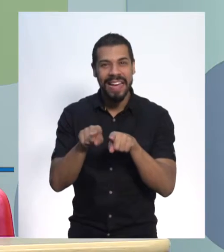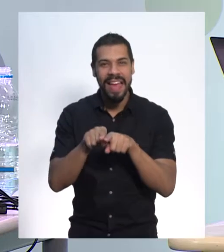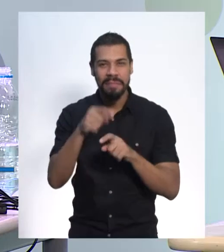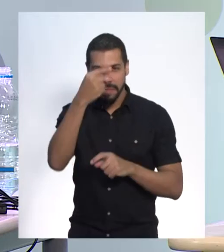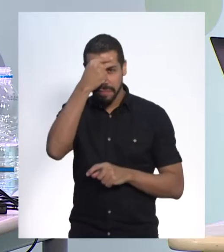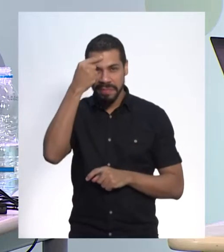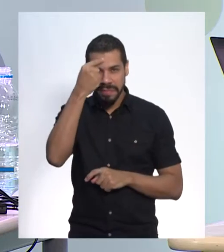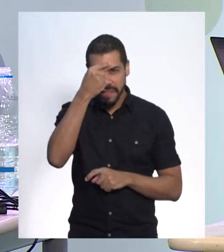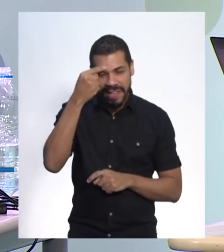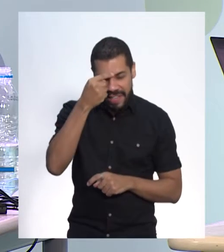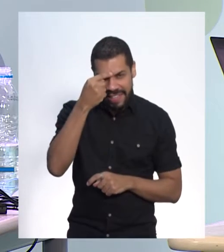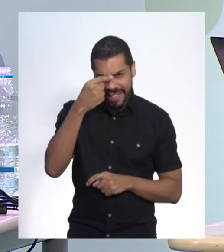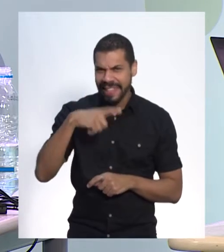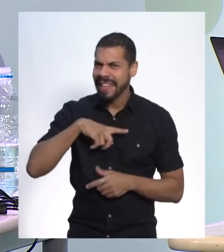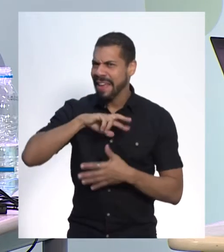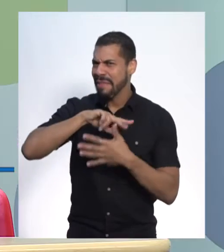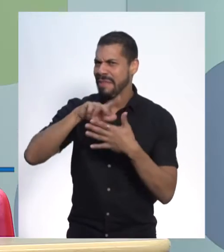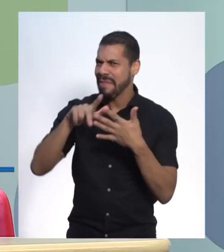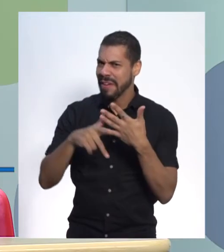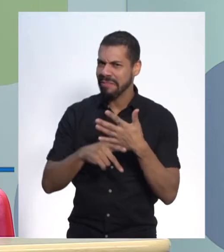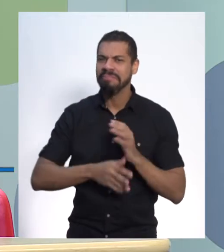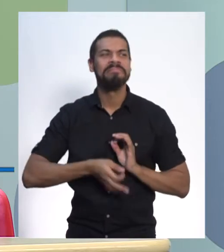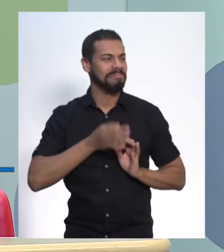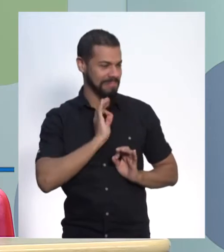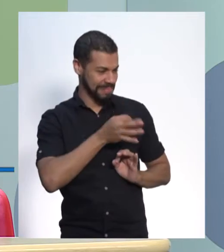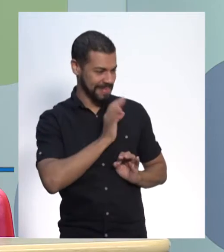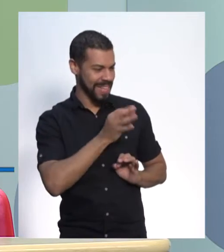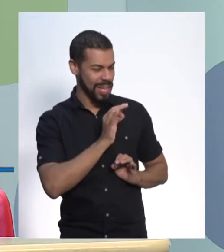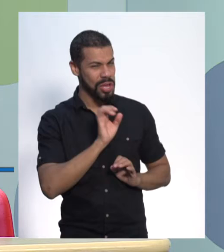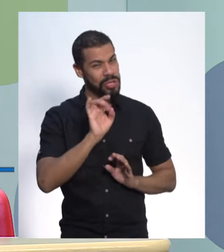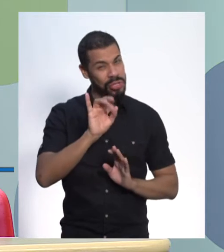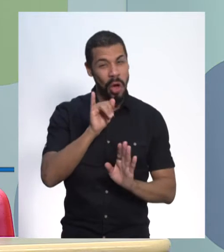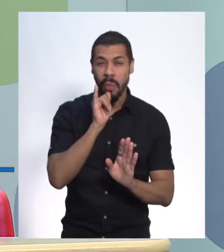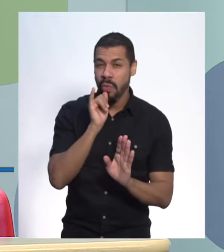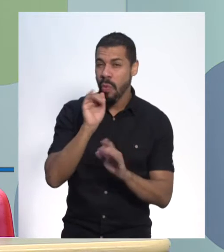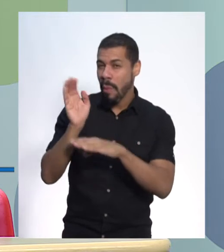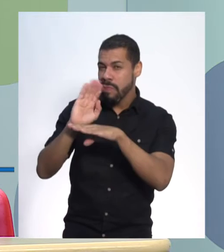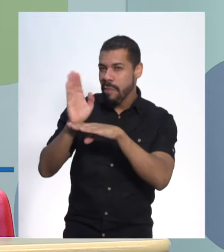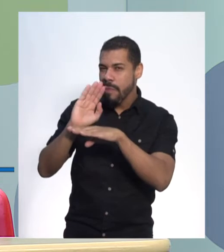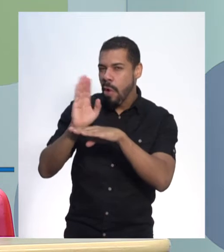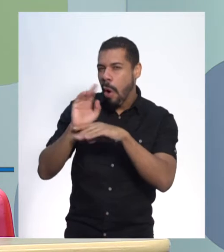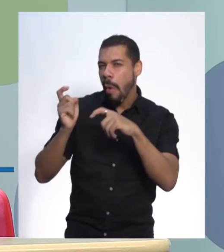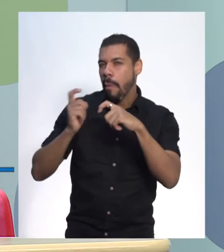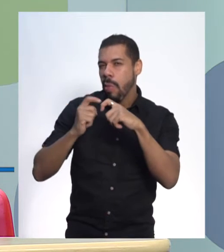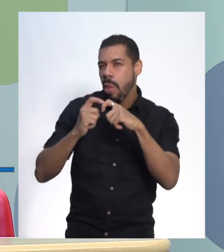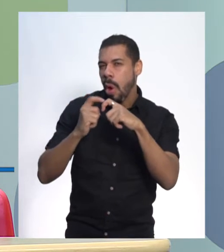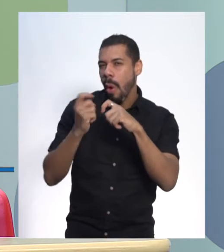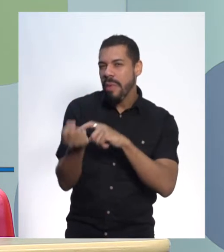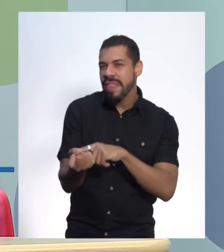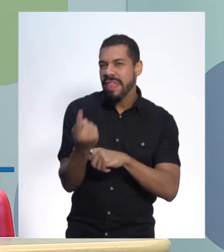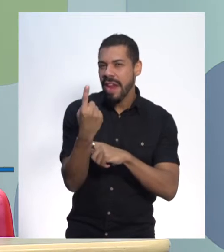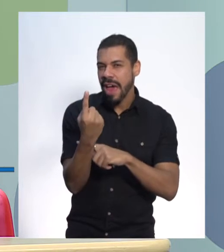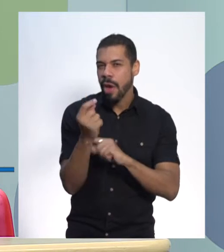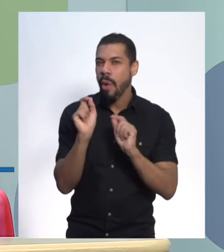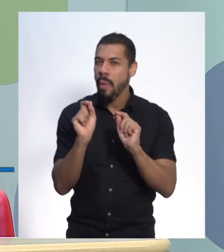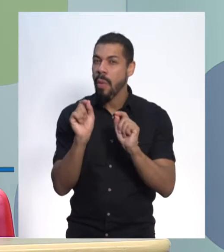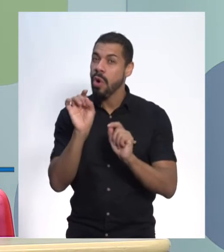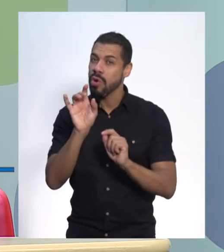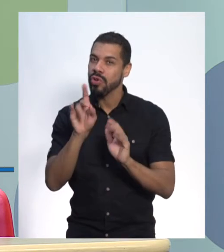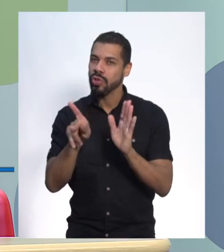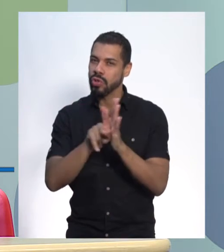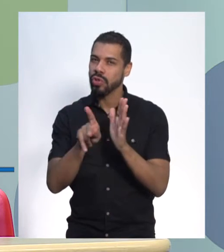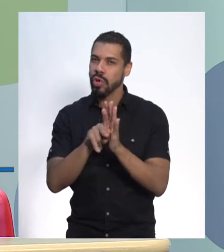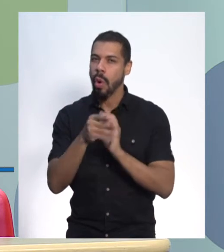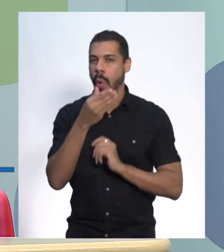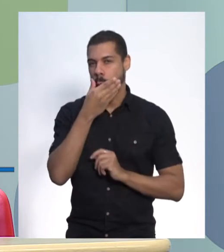Tem mais, mas fala esse por enquanto. Estão corretos, sim. Só o Doutor Estranho que a gente tem que chamar a atenção, porque basicamente ele não é só um herói,